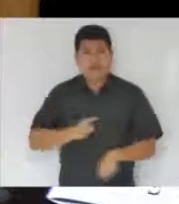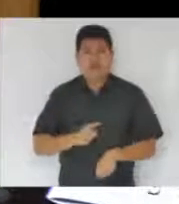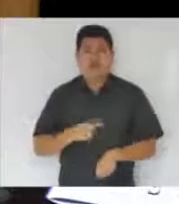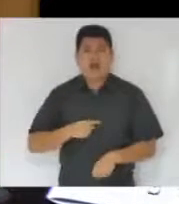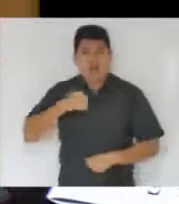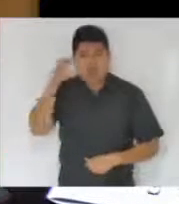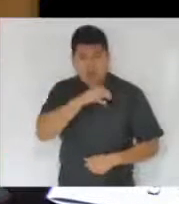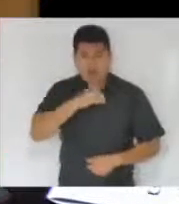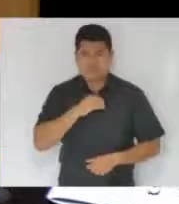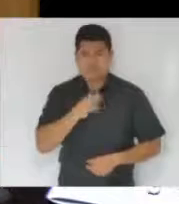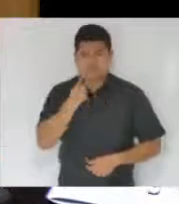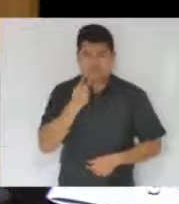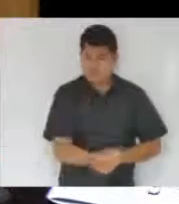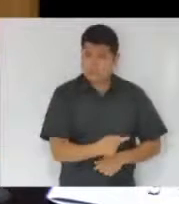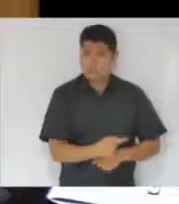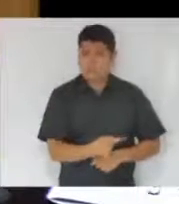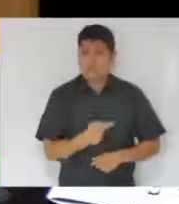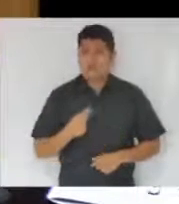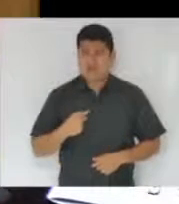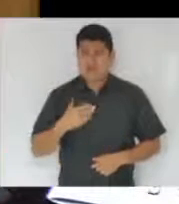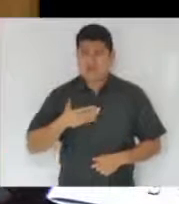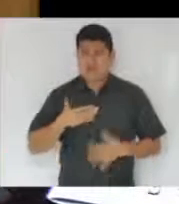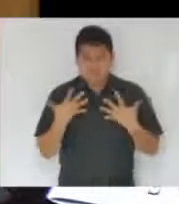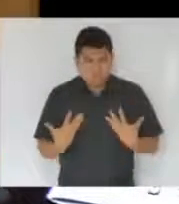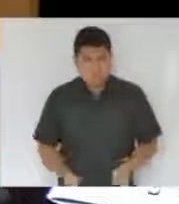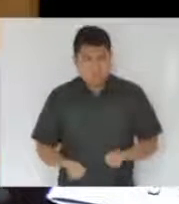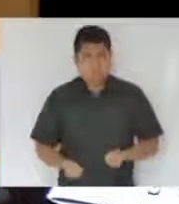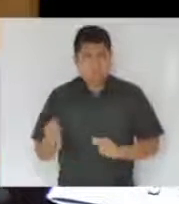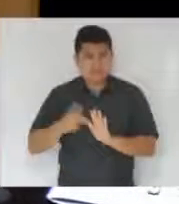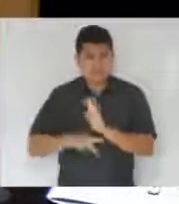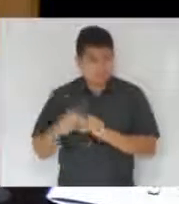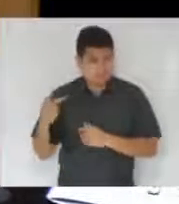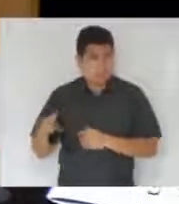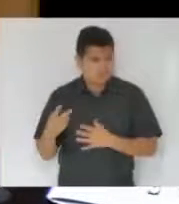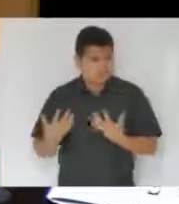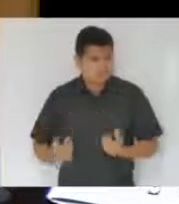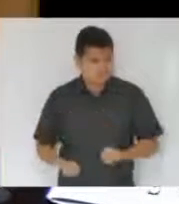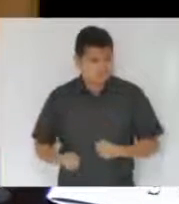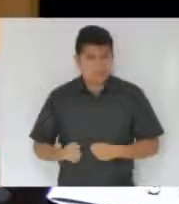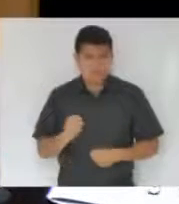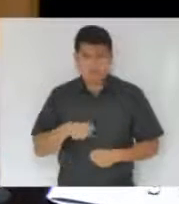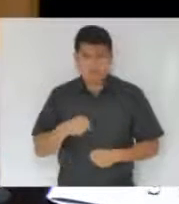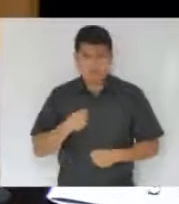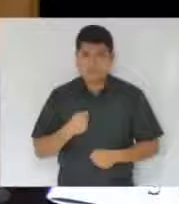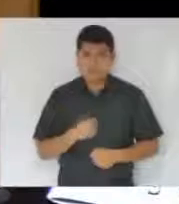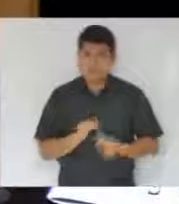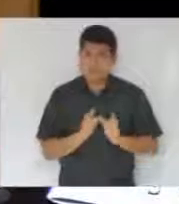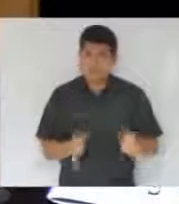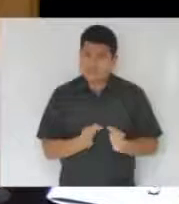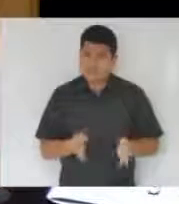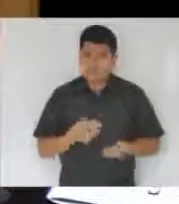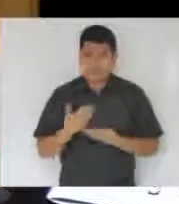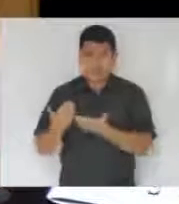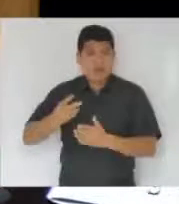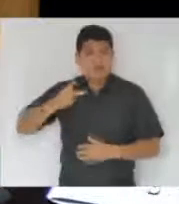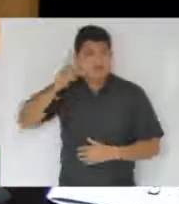o nosso posicionamento favorável ao seu projeto, por razões simples. Eu vejo aqui o vereador Rude, de Palmitos, lá tem